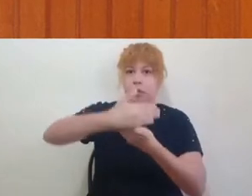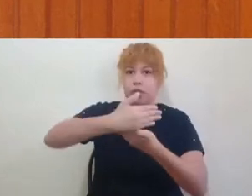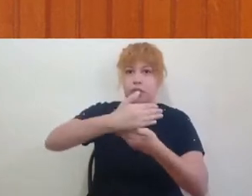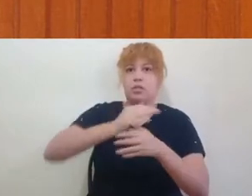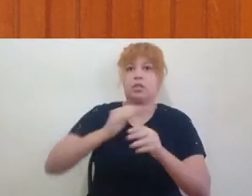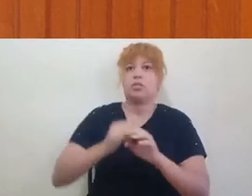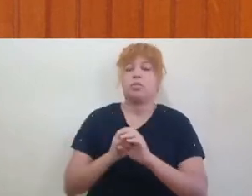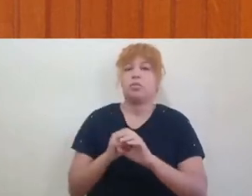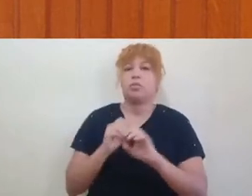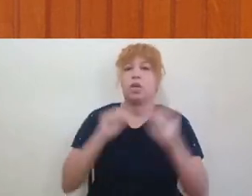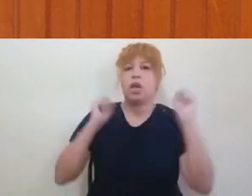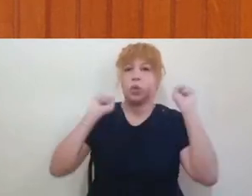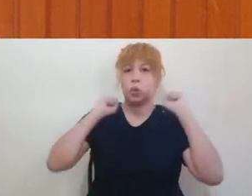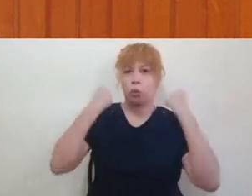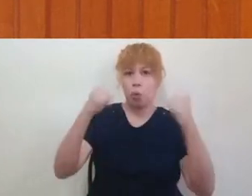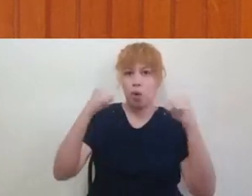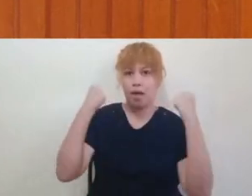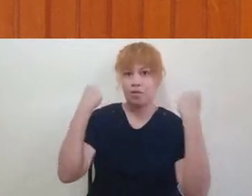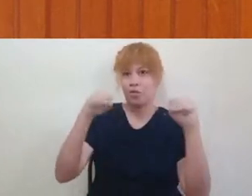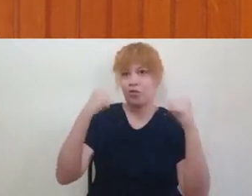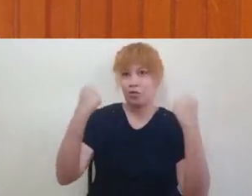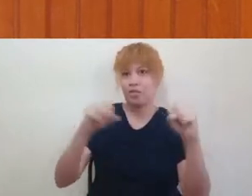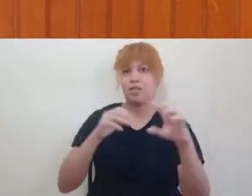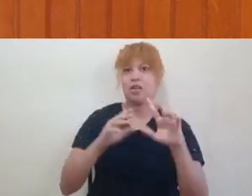Química, UASTE.